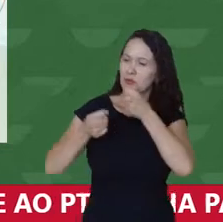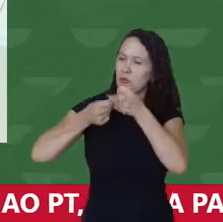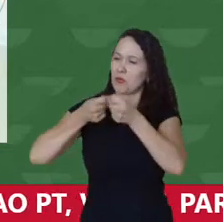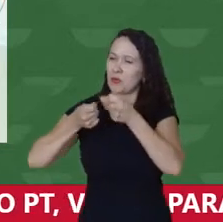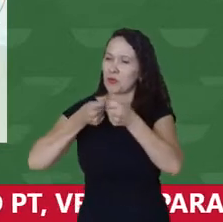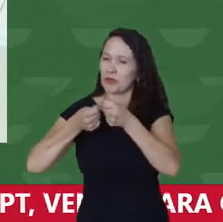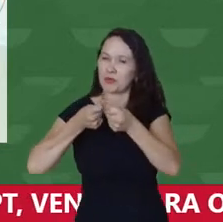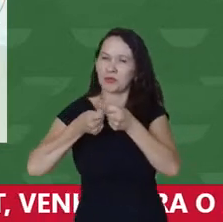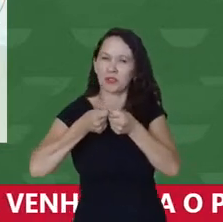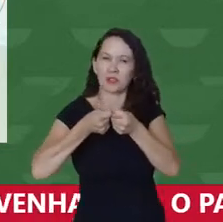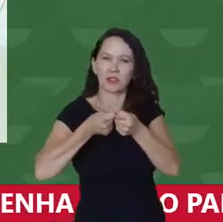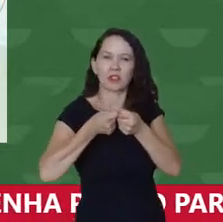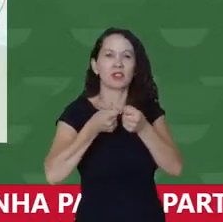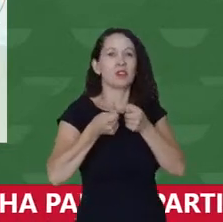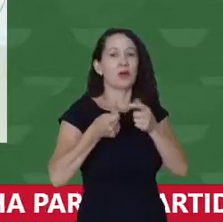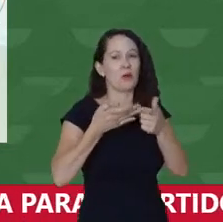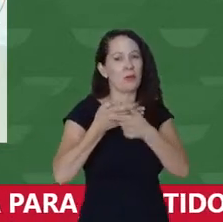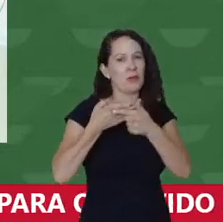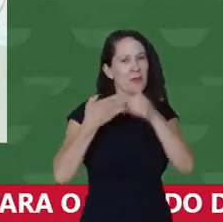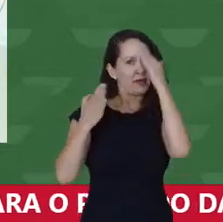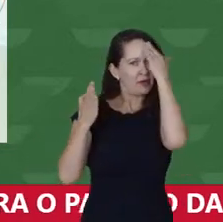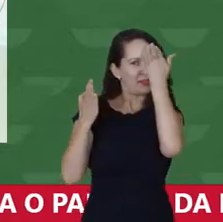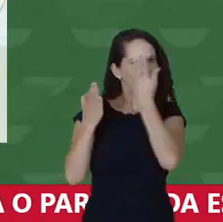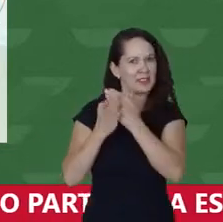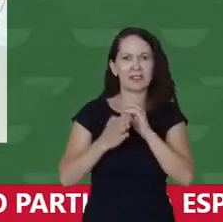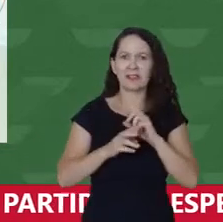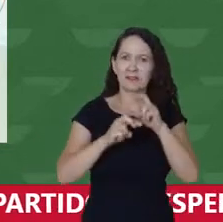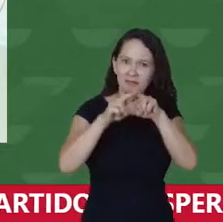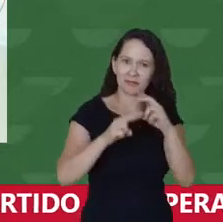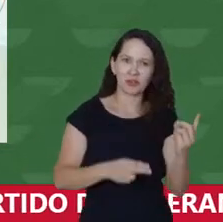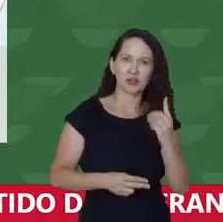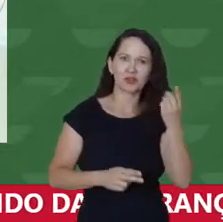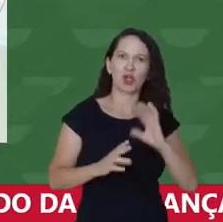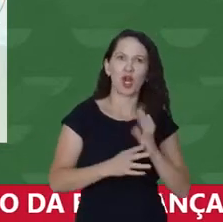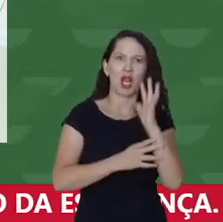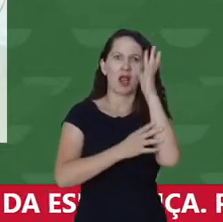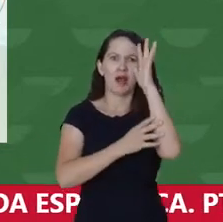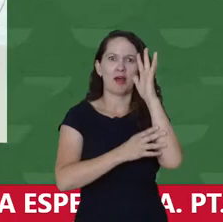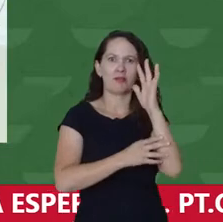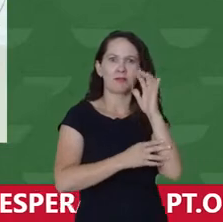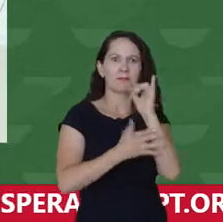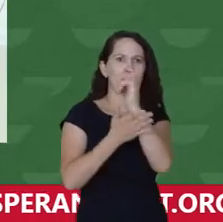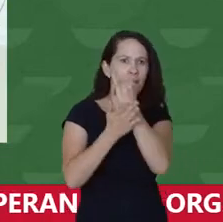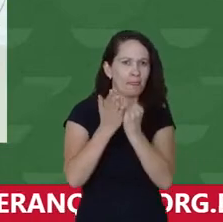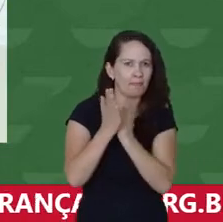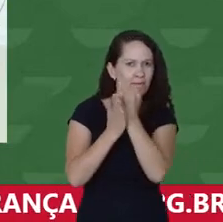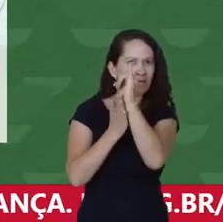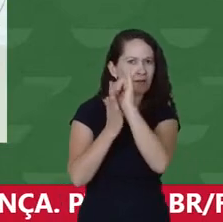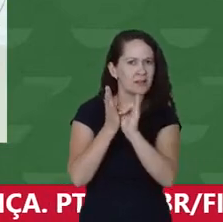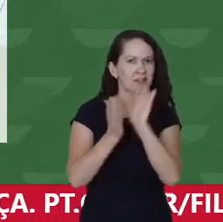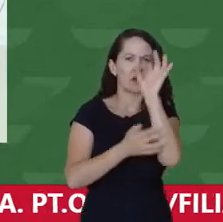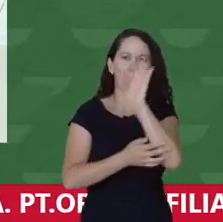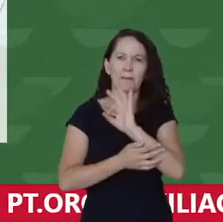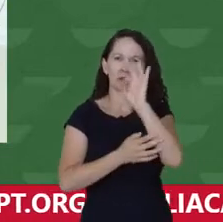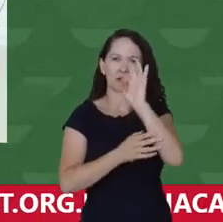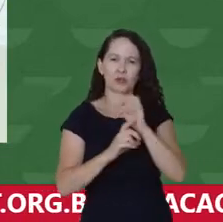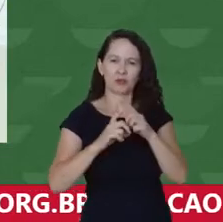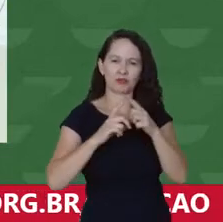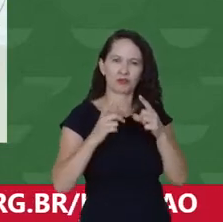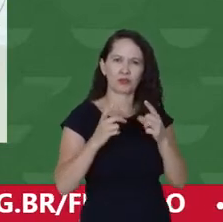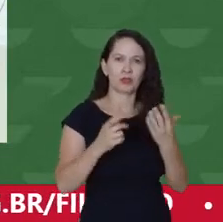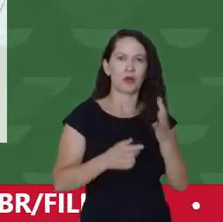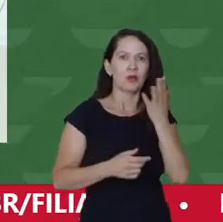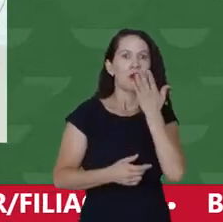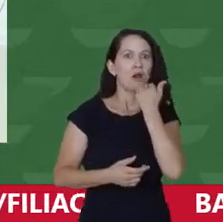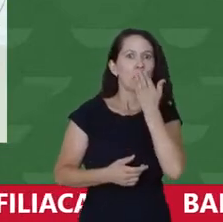mais o país cumprir o seu papel de Estado. Por isso o dólar disparou, a inflação, os juros, né? O preço